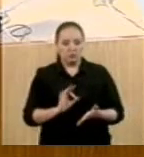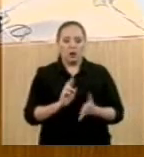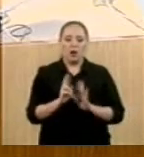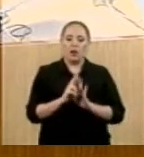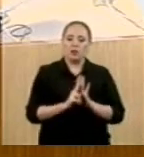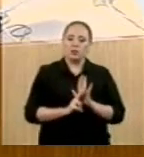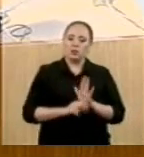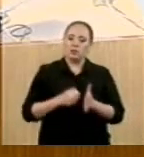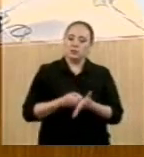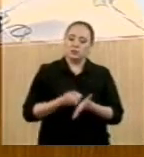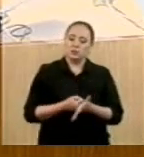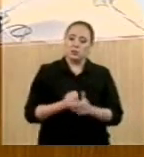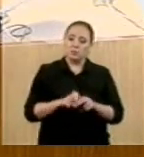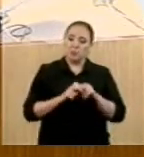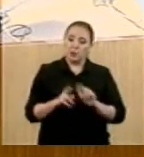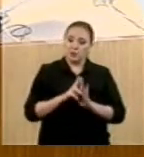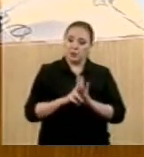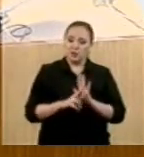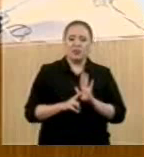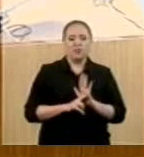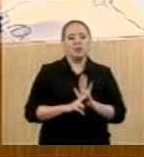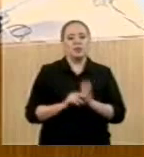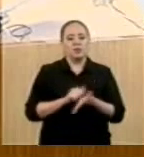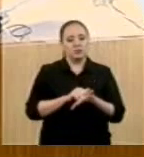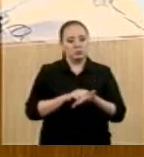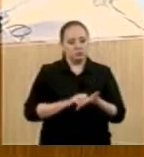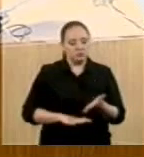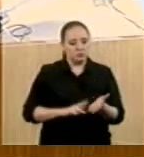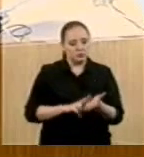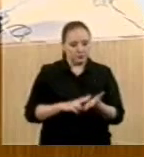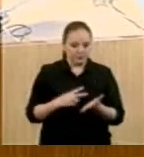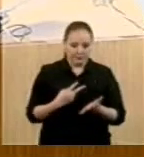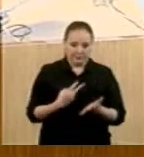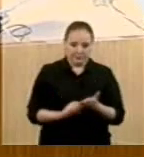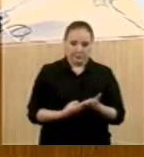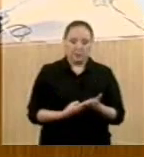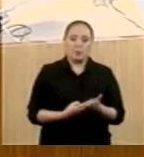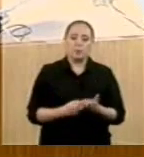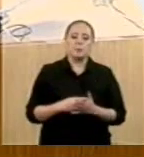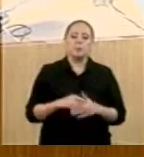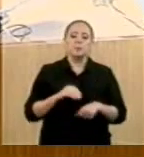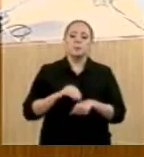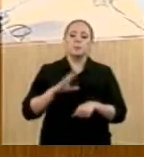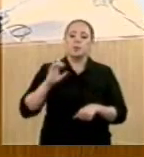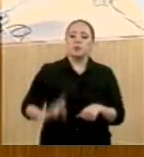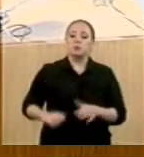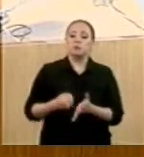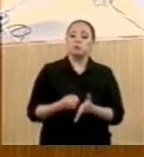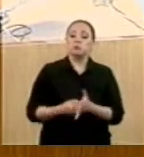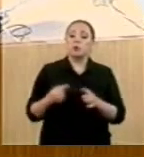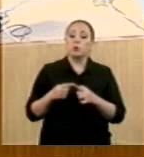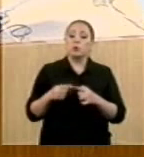posta e, a partir dela, em atividade interpretativa, permear o direito posto com